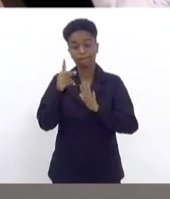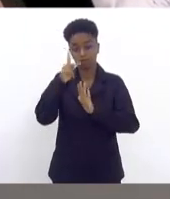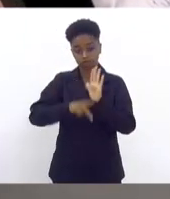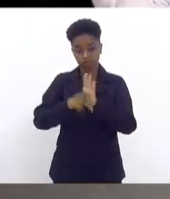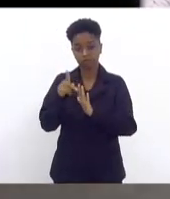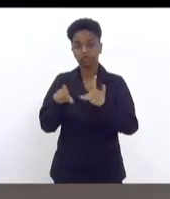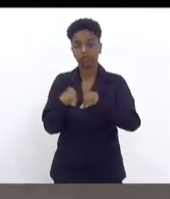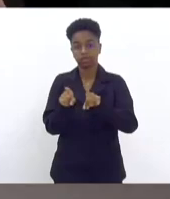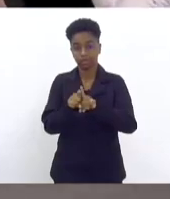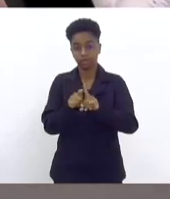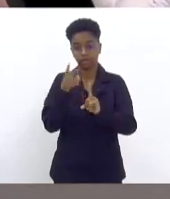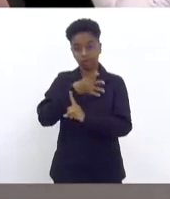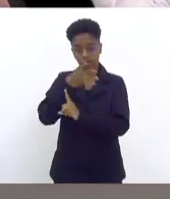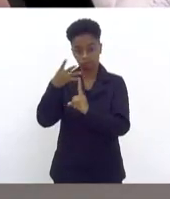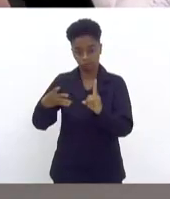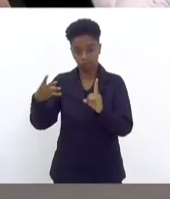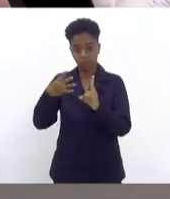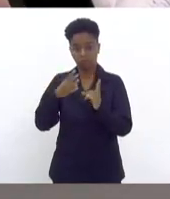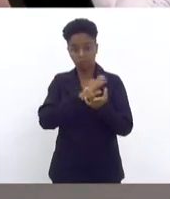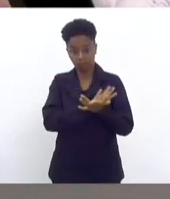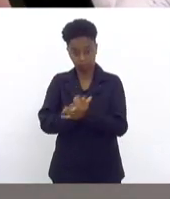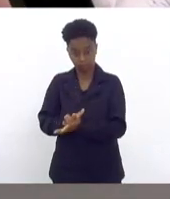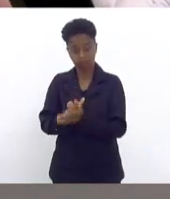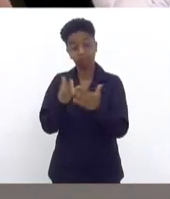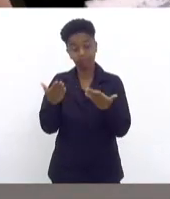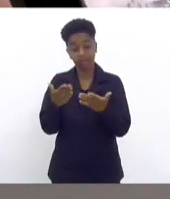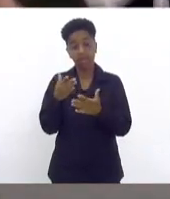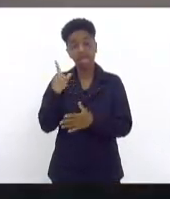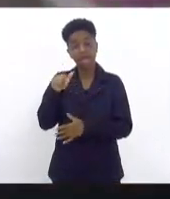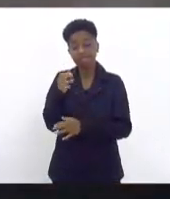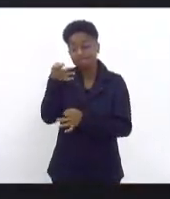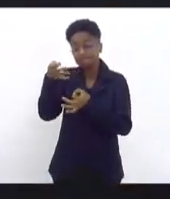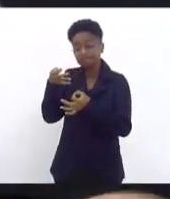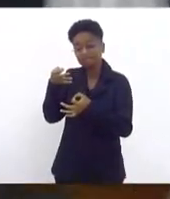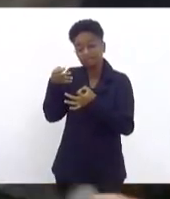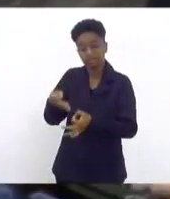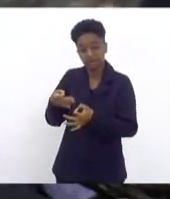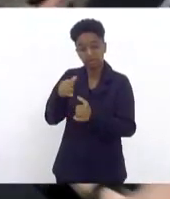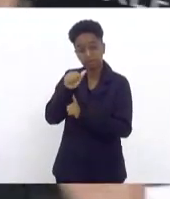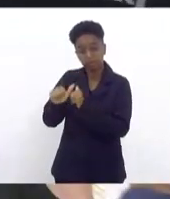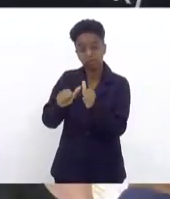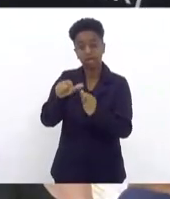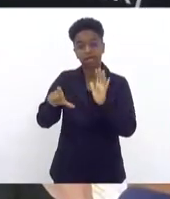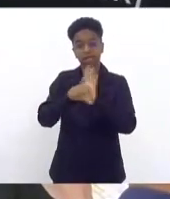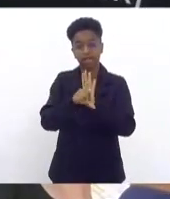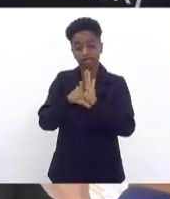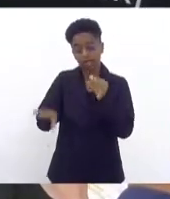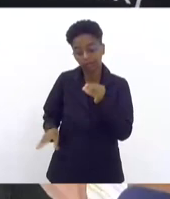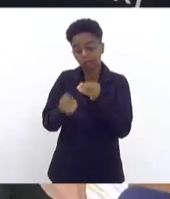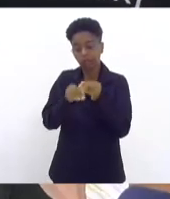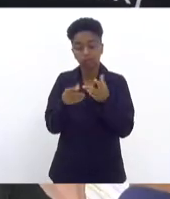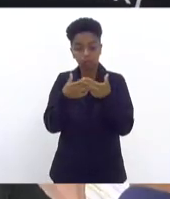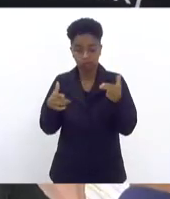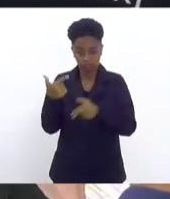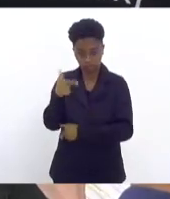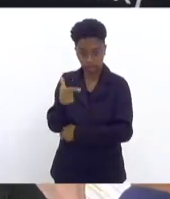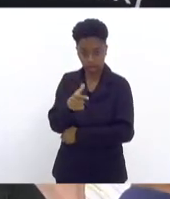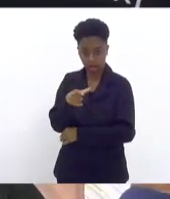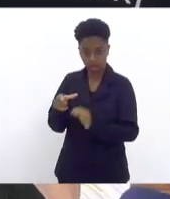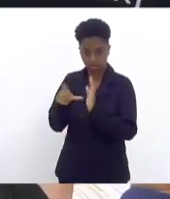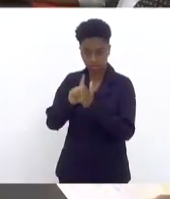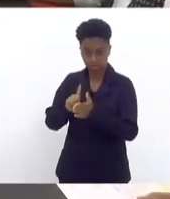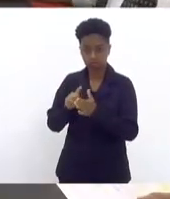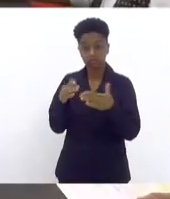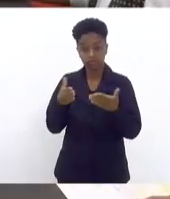também de homofobia. Então, o ideal seria modificar aquela lei incluindo o que a lei não tem. Seria essa a ideia.